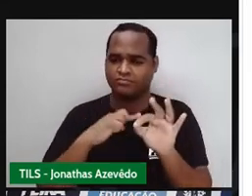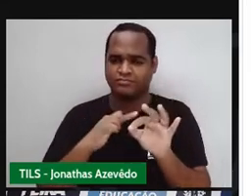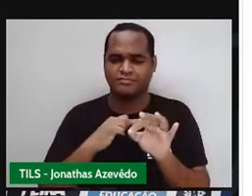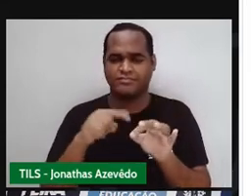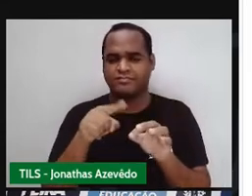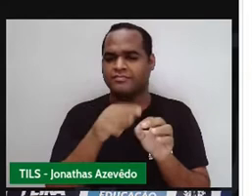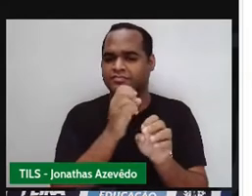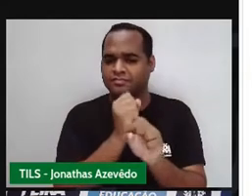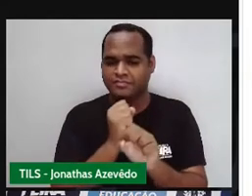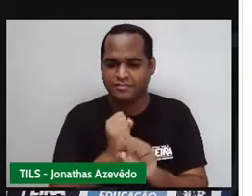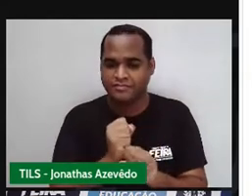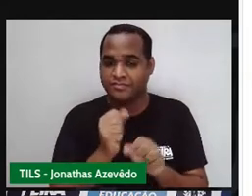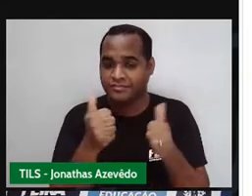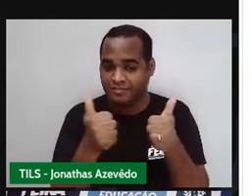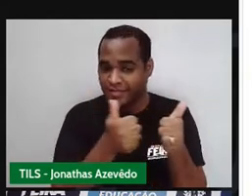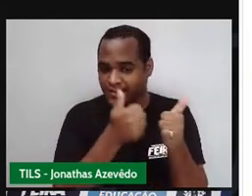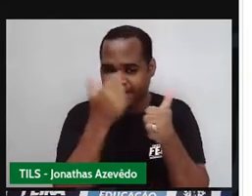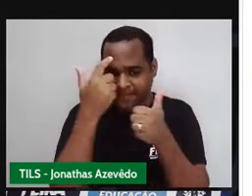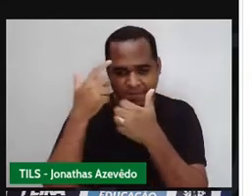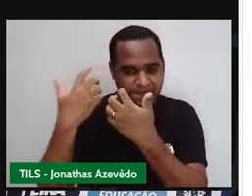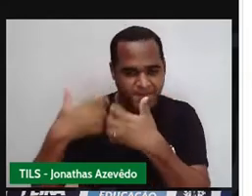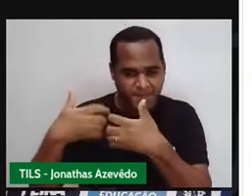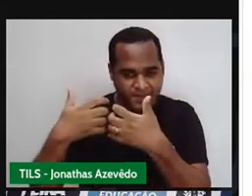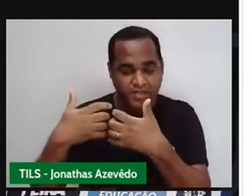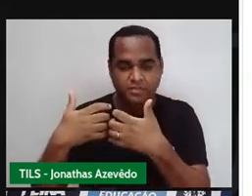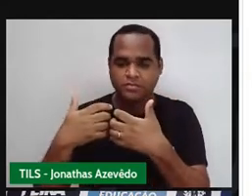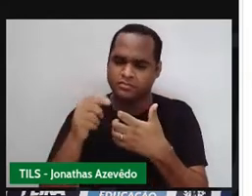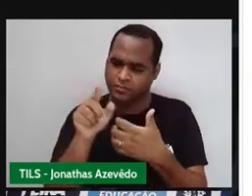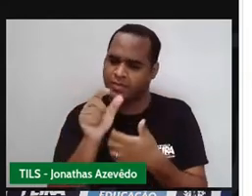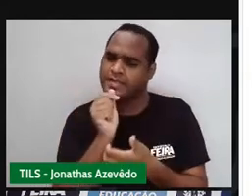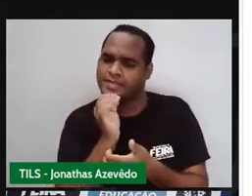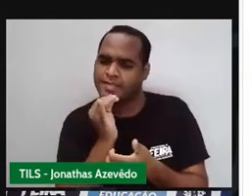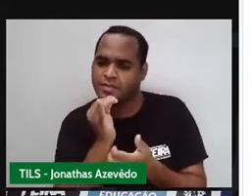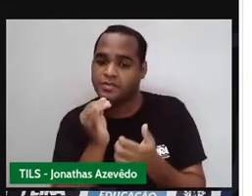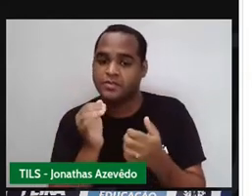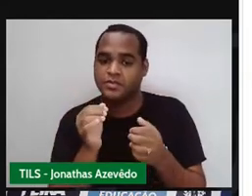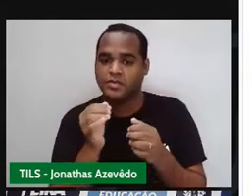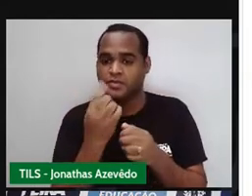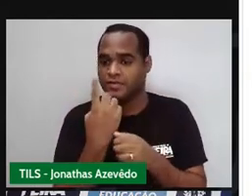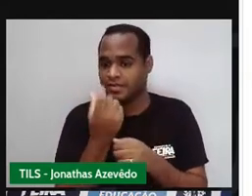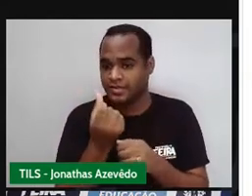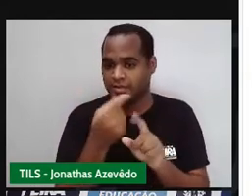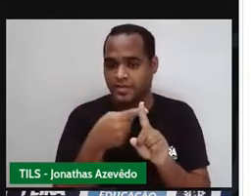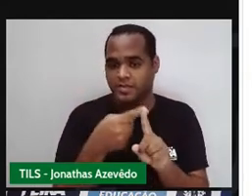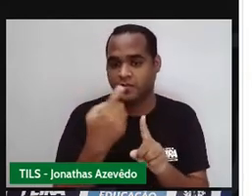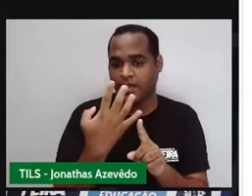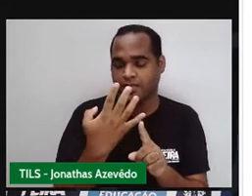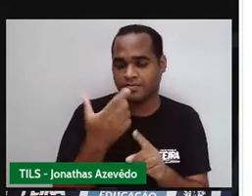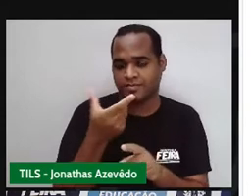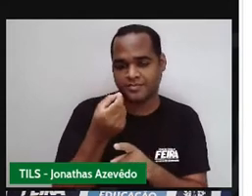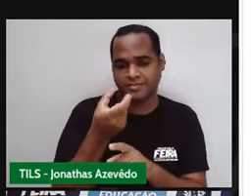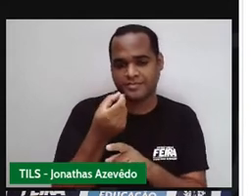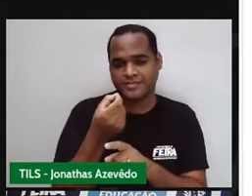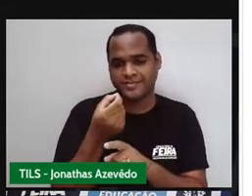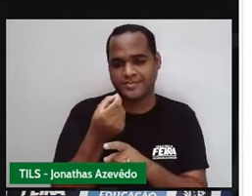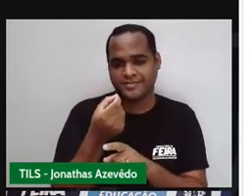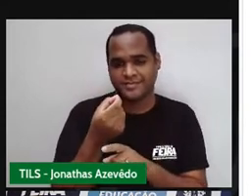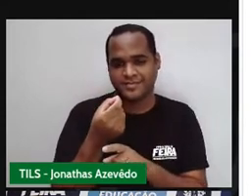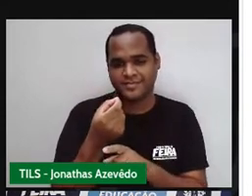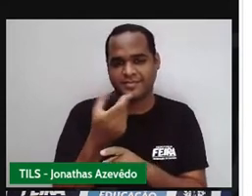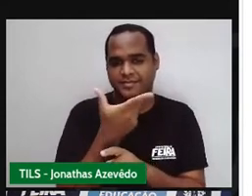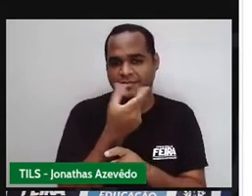vou fazendo aqui mentalmente Tá eu vou fazer assim 16 mais 4 20 as